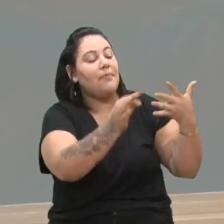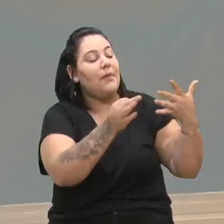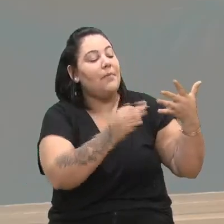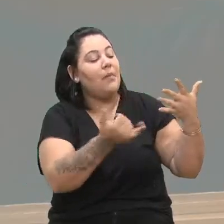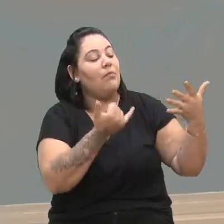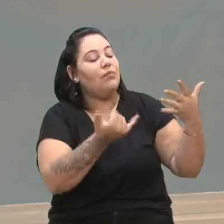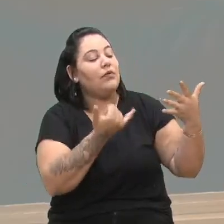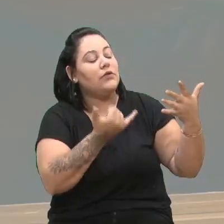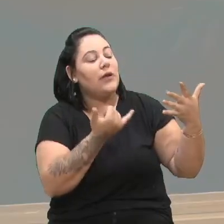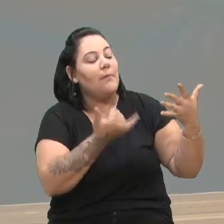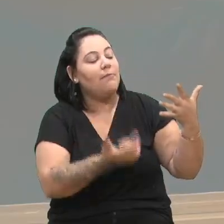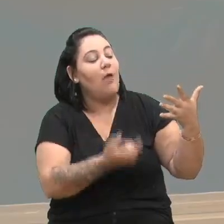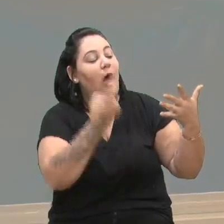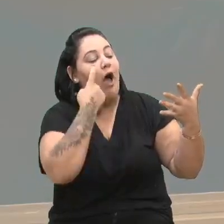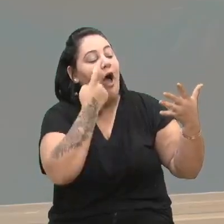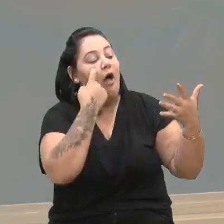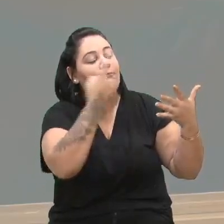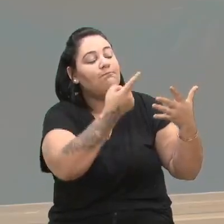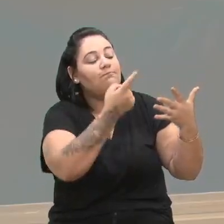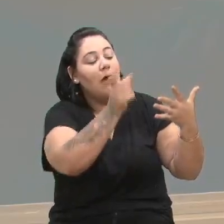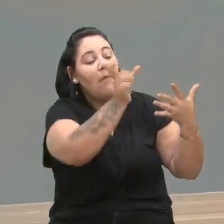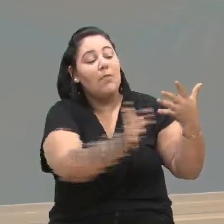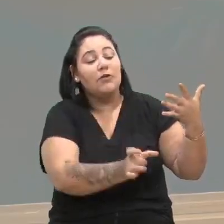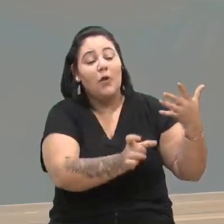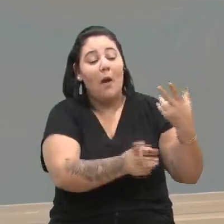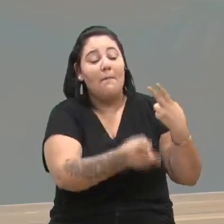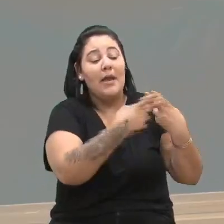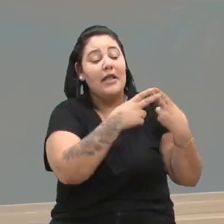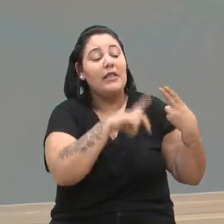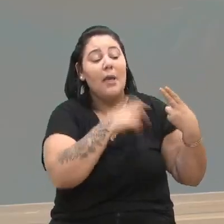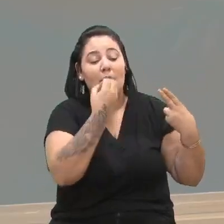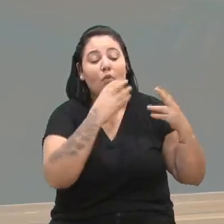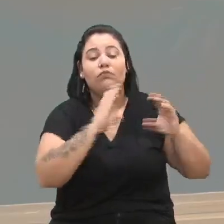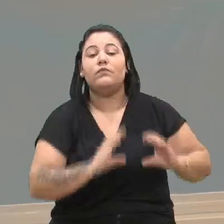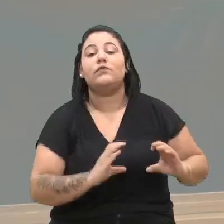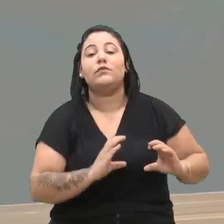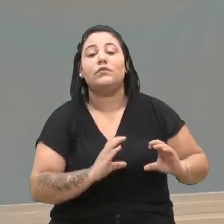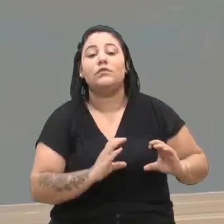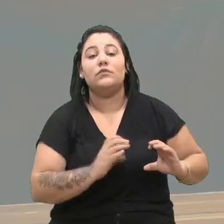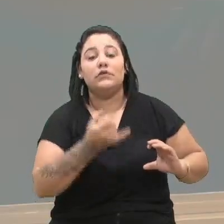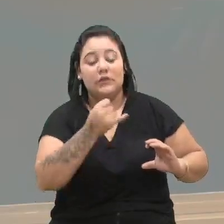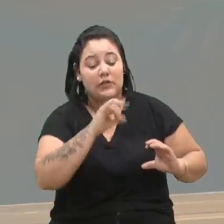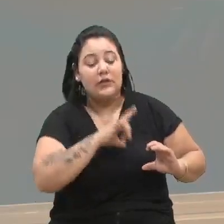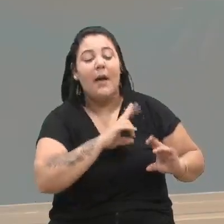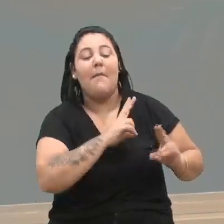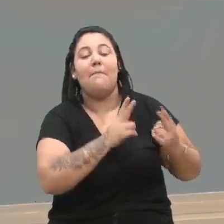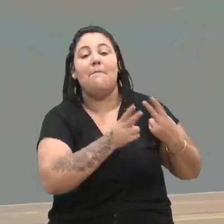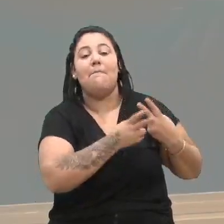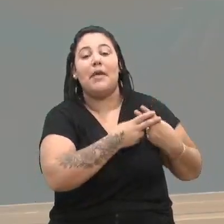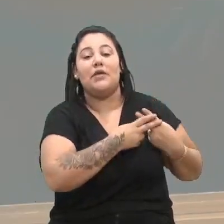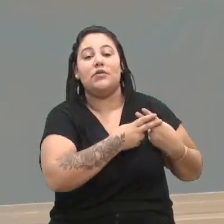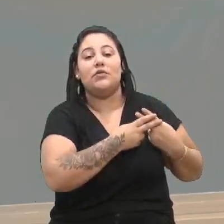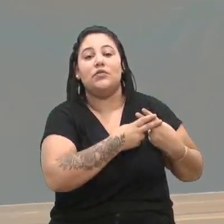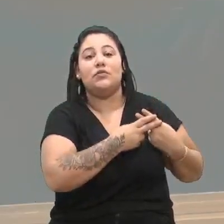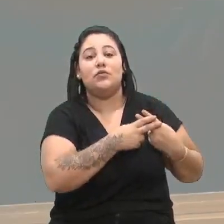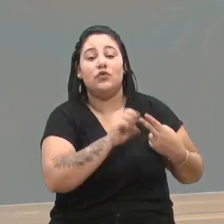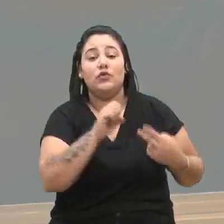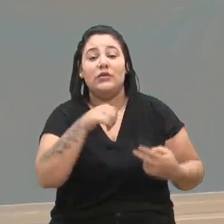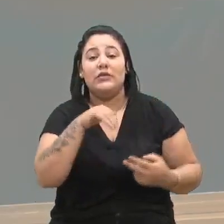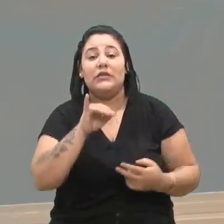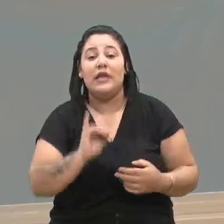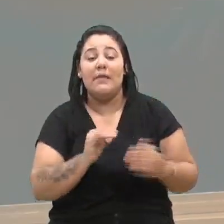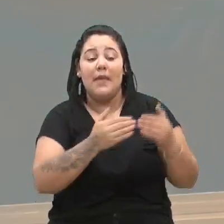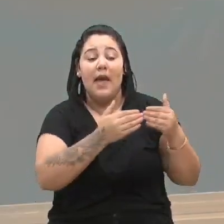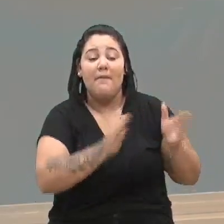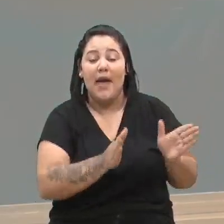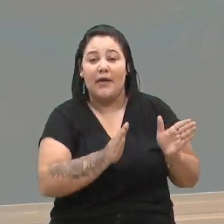algum presidiário que tem bom comportamento, se ele ainda está no regime semiaberto, mesmo